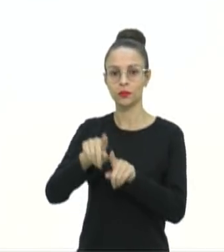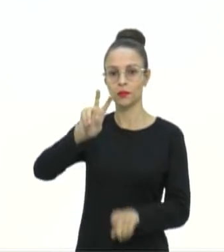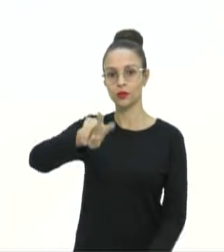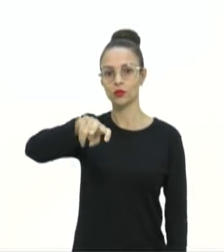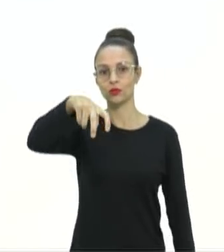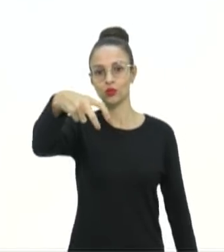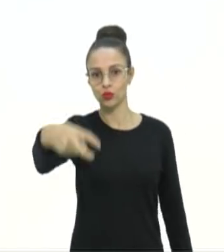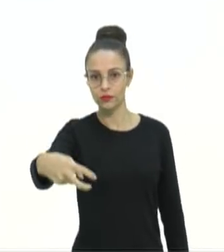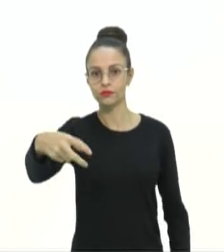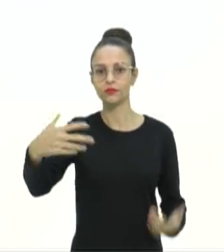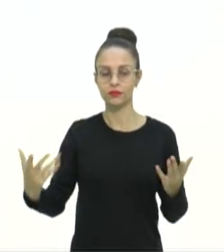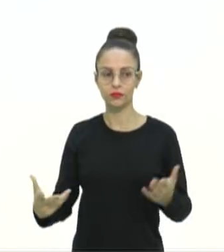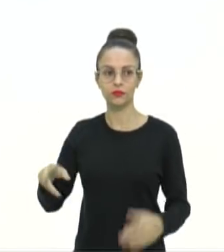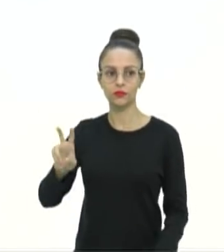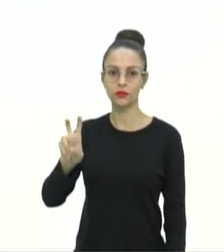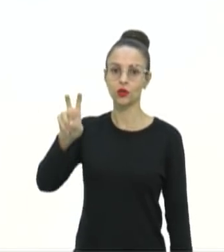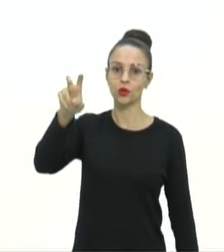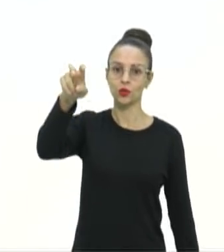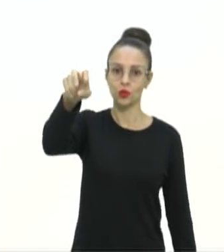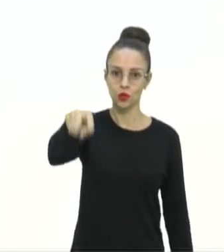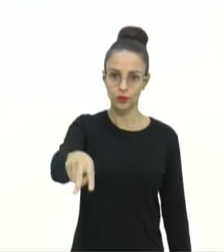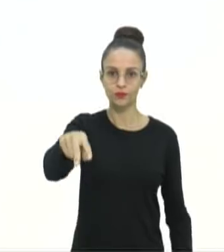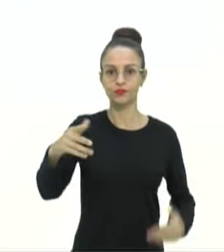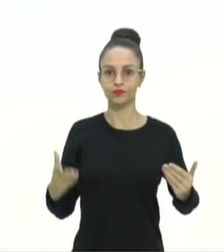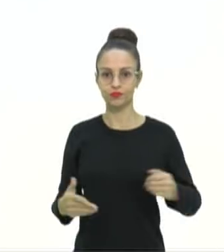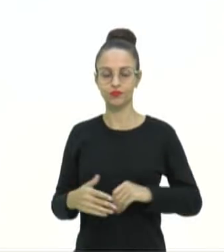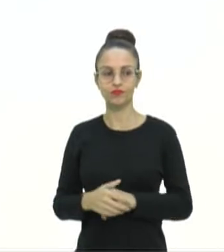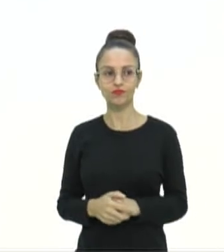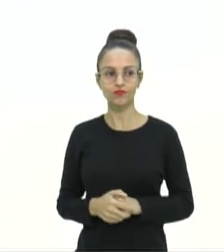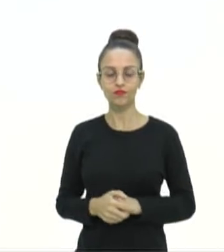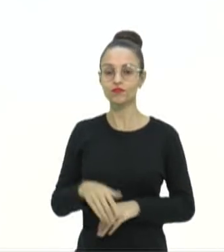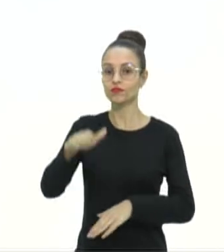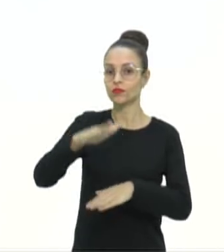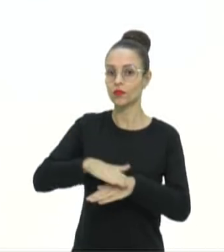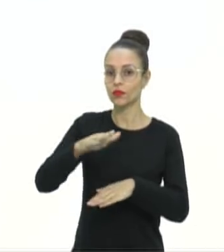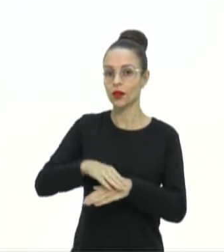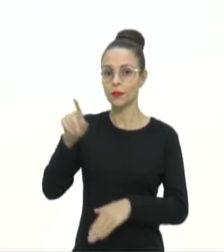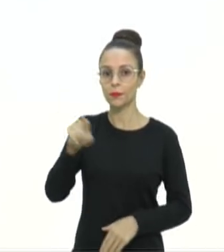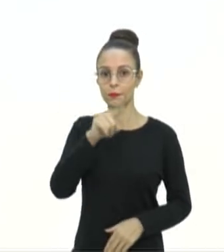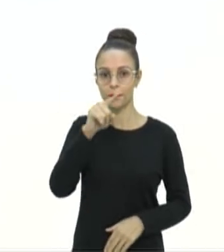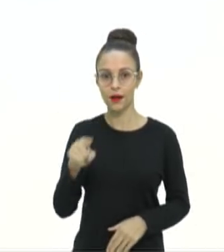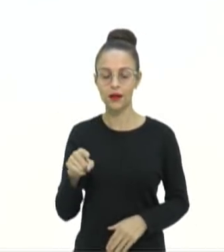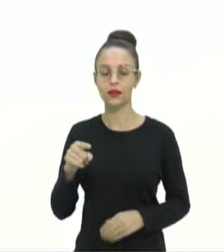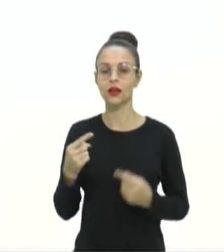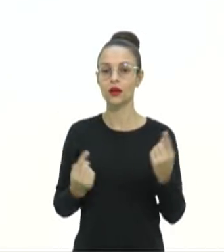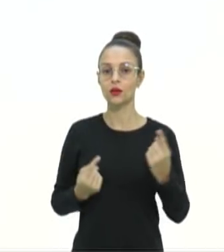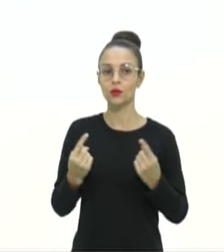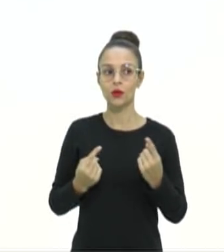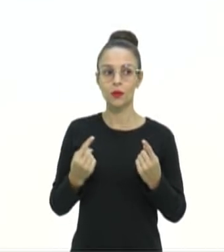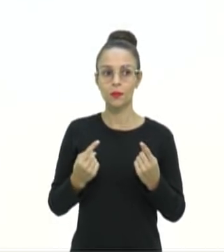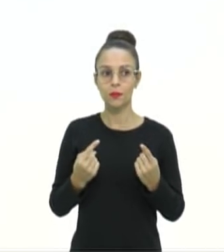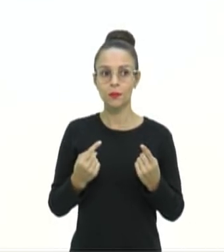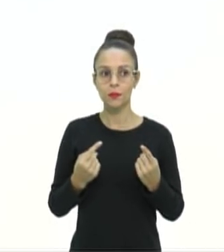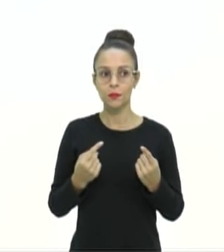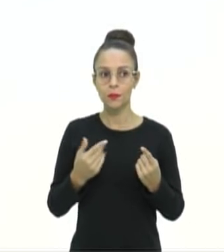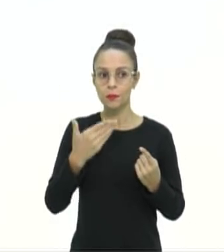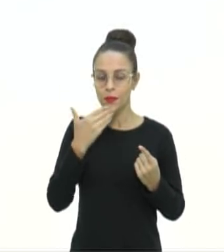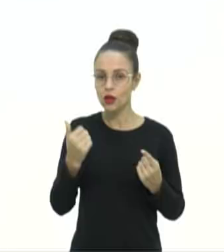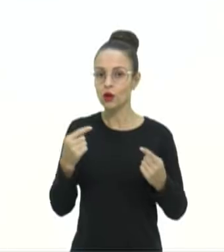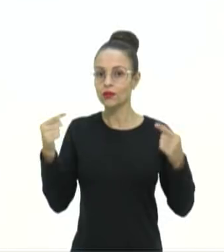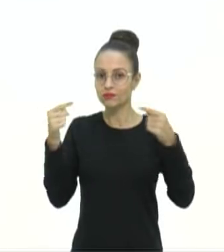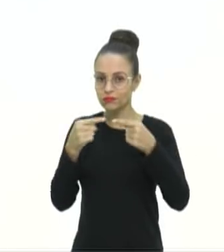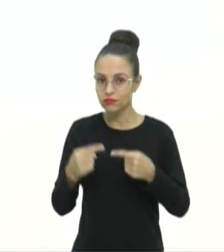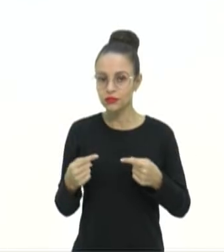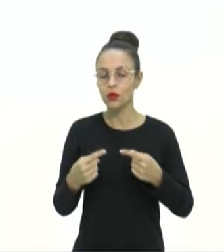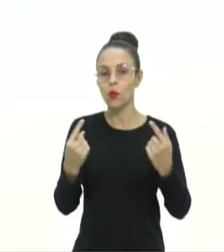caindo, certo? Está no momento intermediário. Assinale a melhor que identifica, né, a